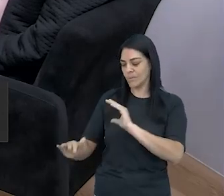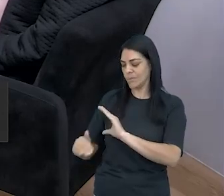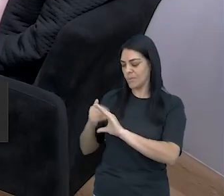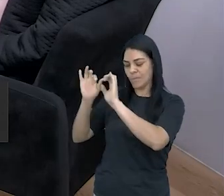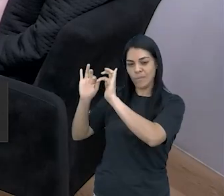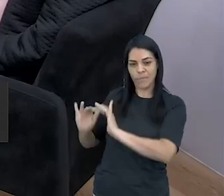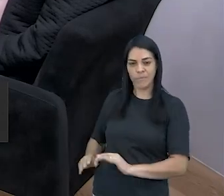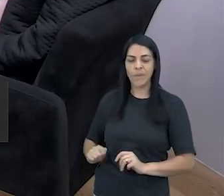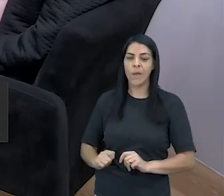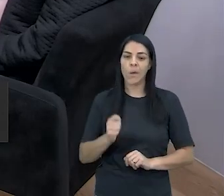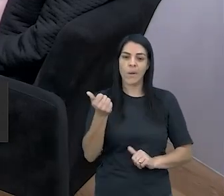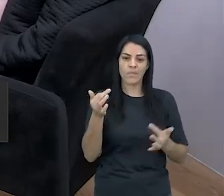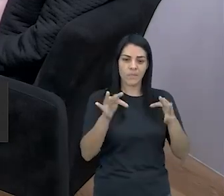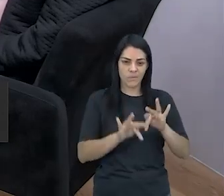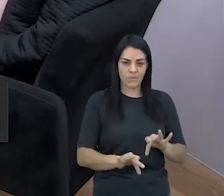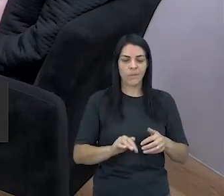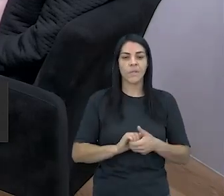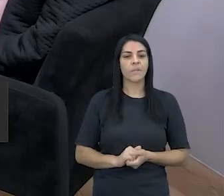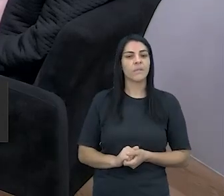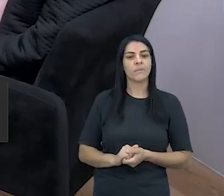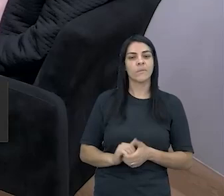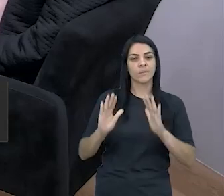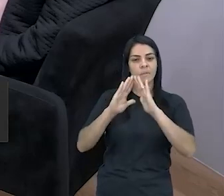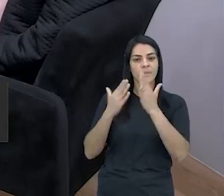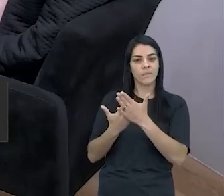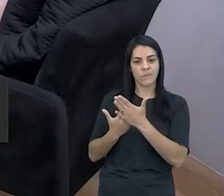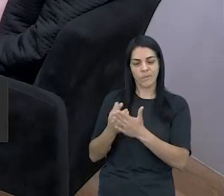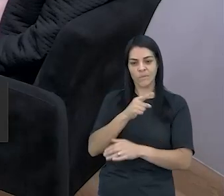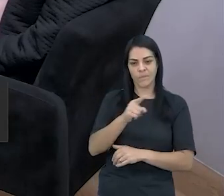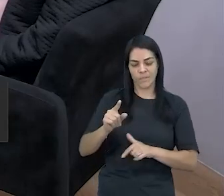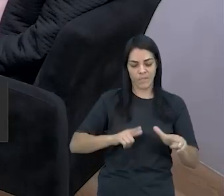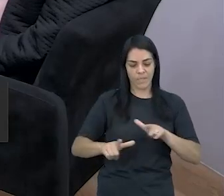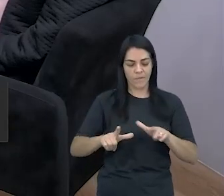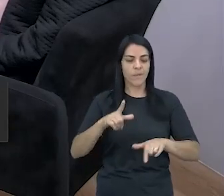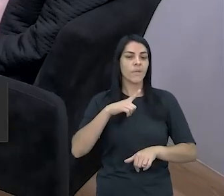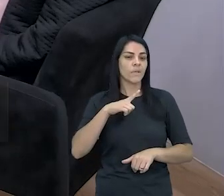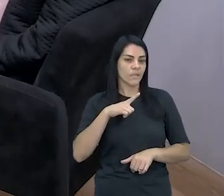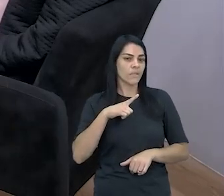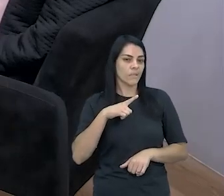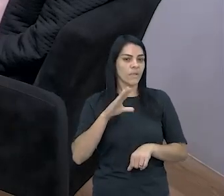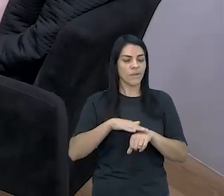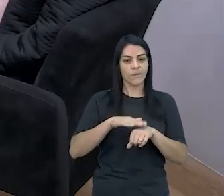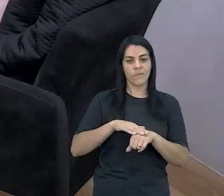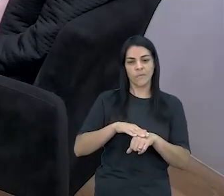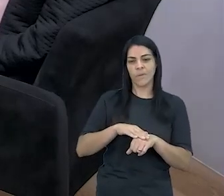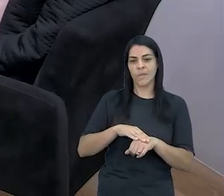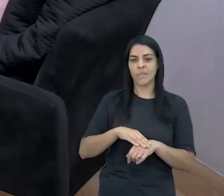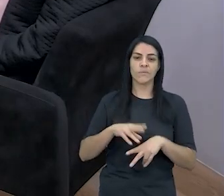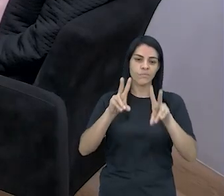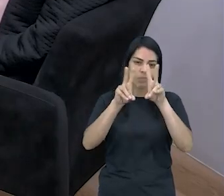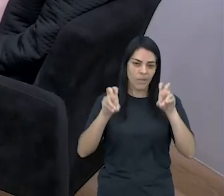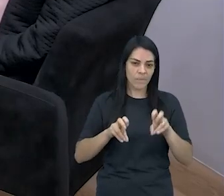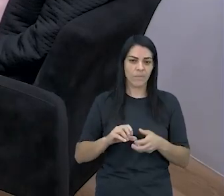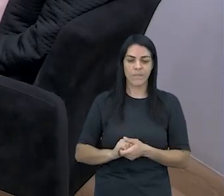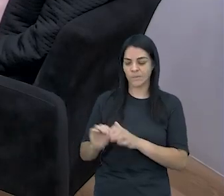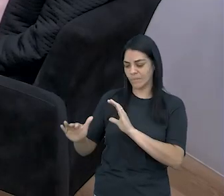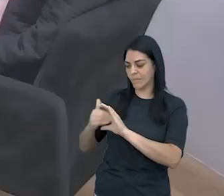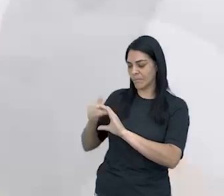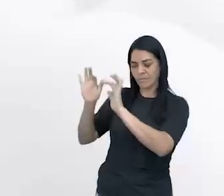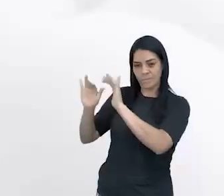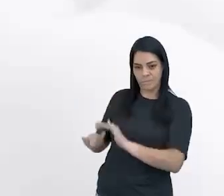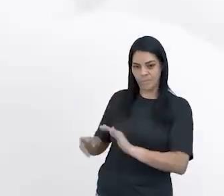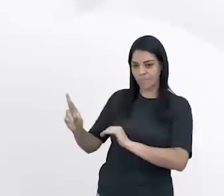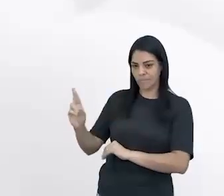quase no finalzinho. Como a unidade escolar em que você atua tem trabalhado essa temática? Contribuam no chat aí, por